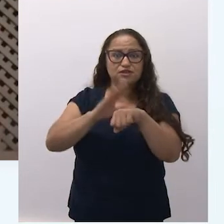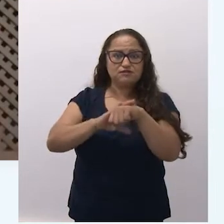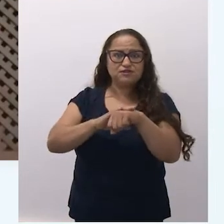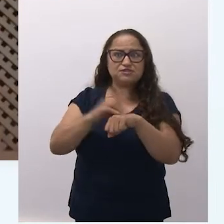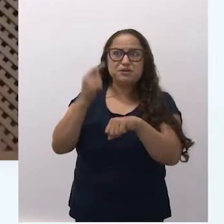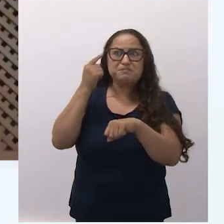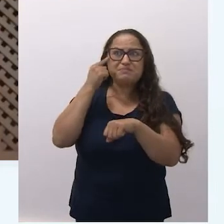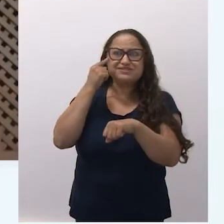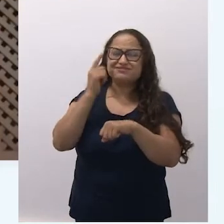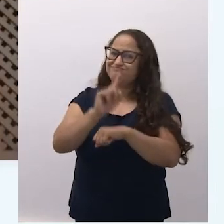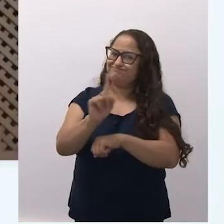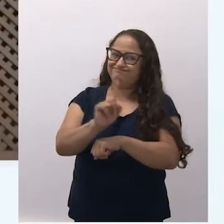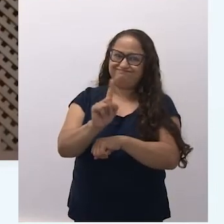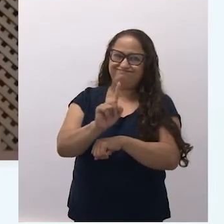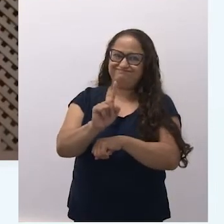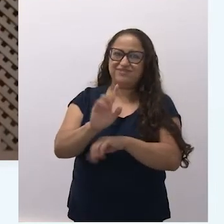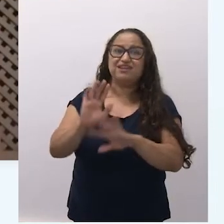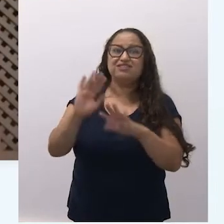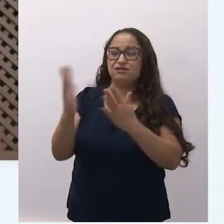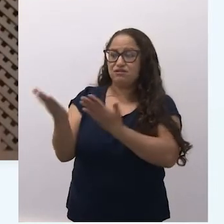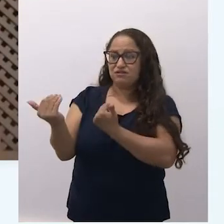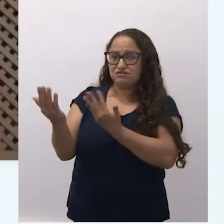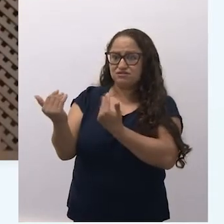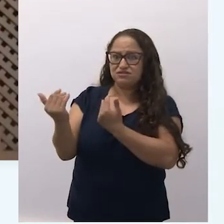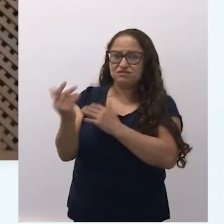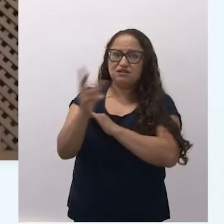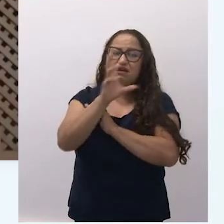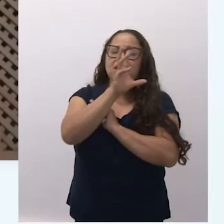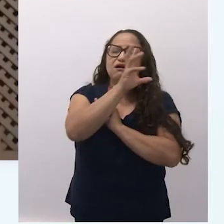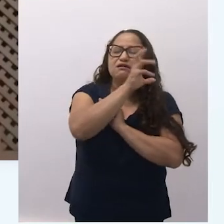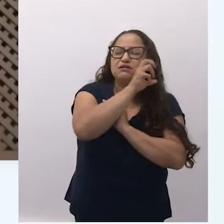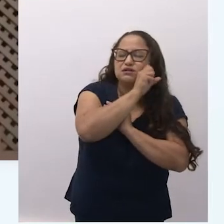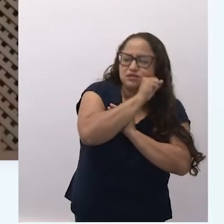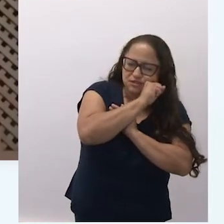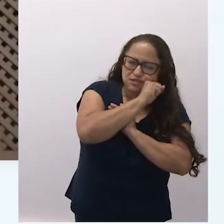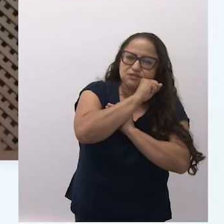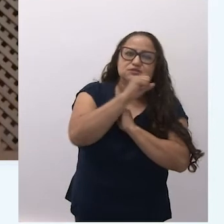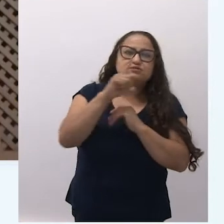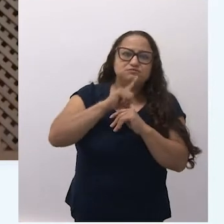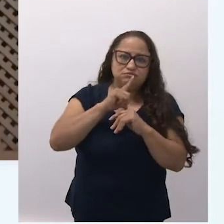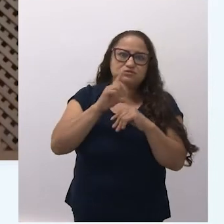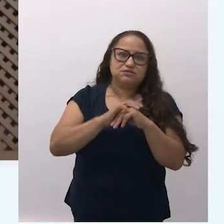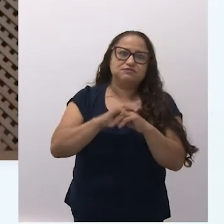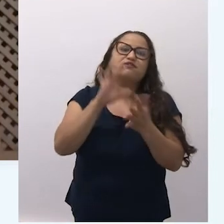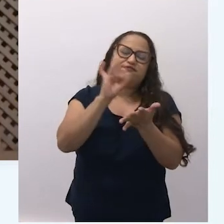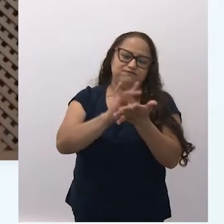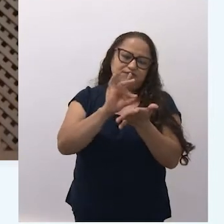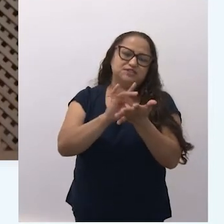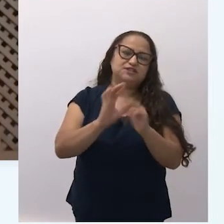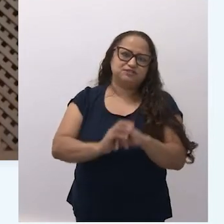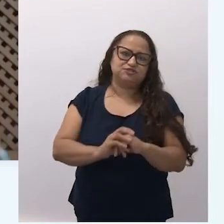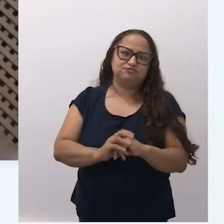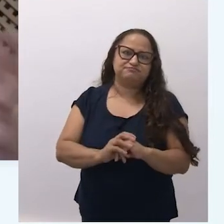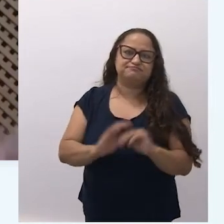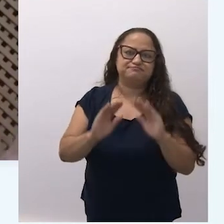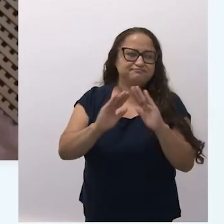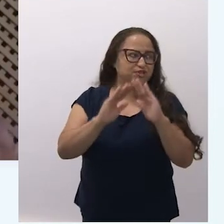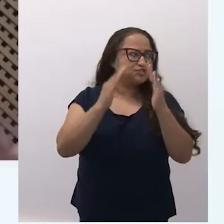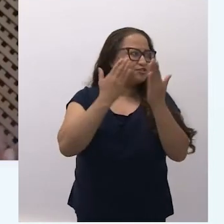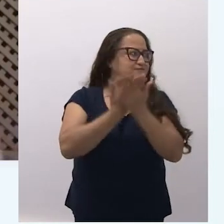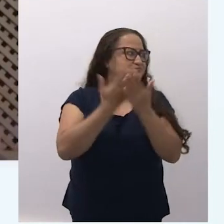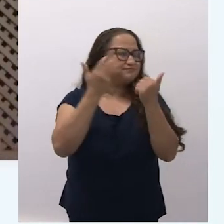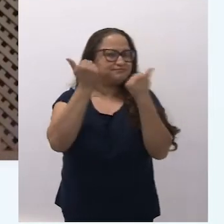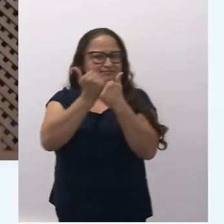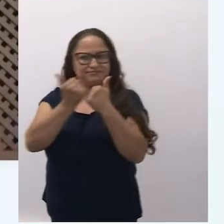pensar. O adolescente tem muito sono. Também é verdade. Nossa, o adolescente, ele quer tudo